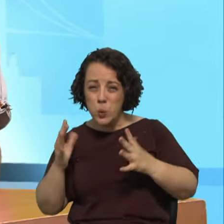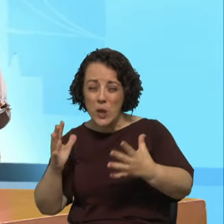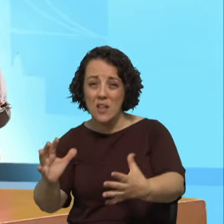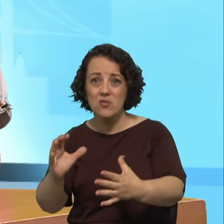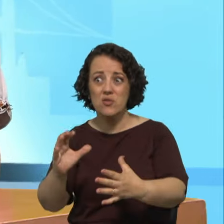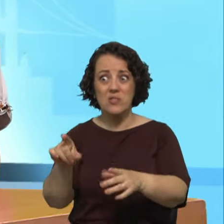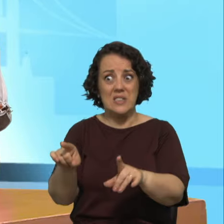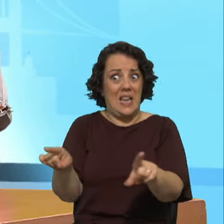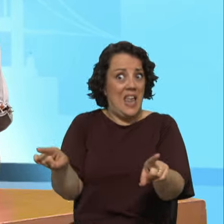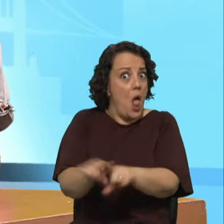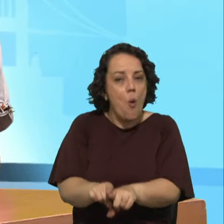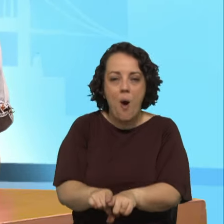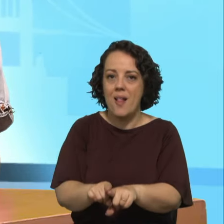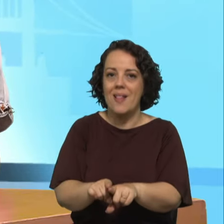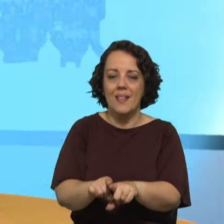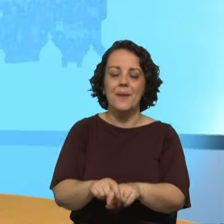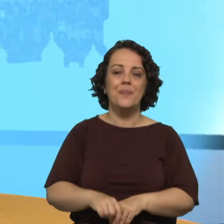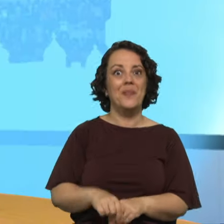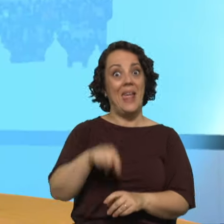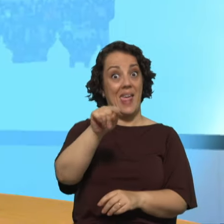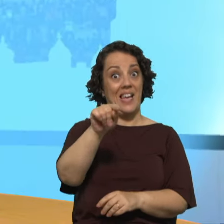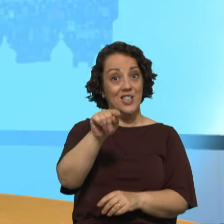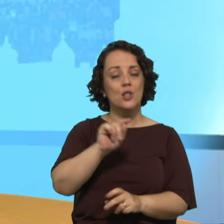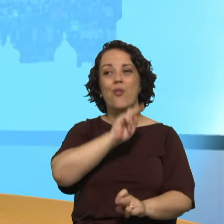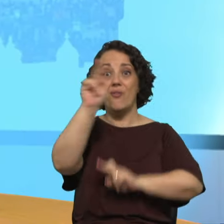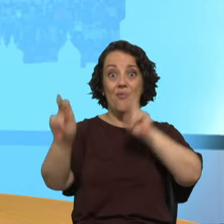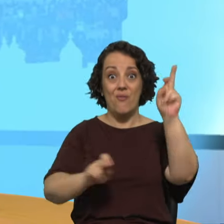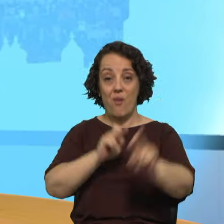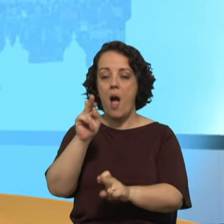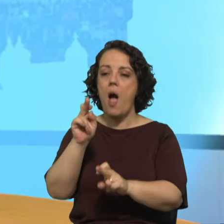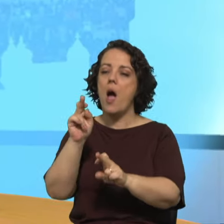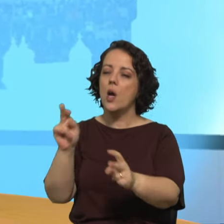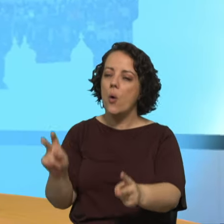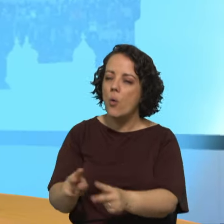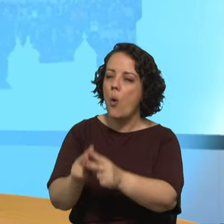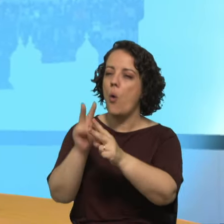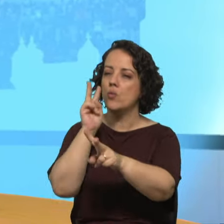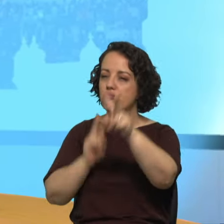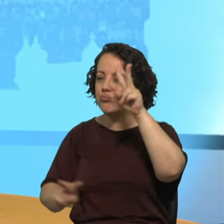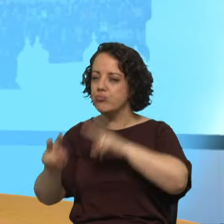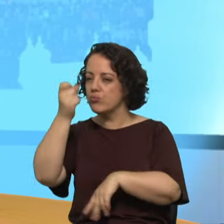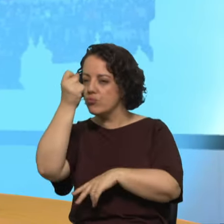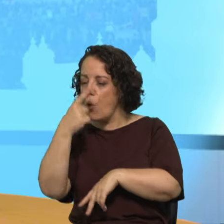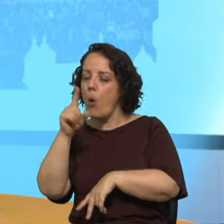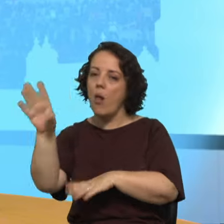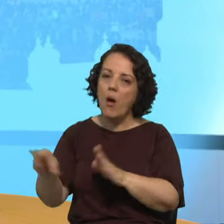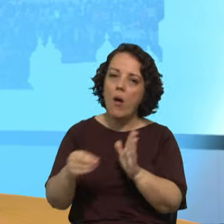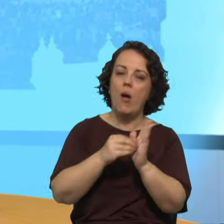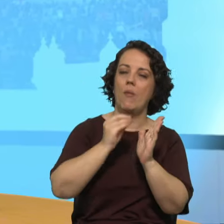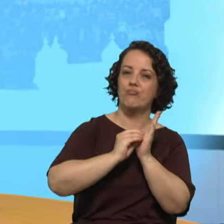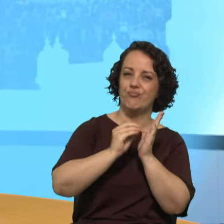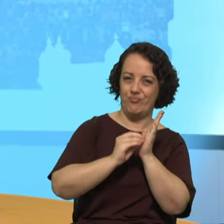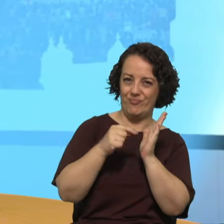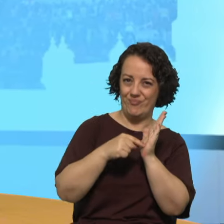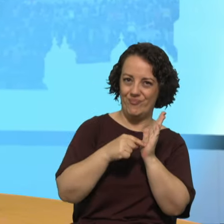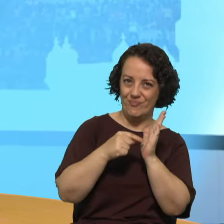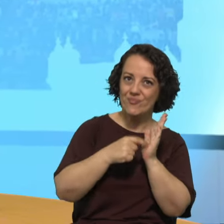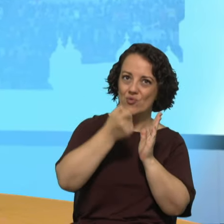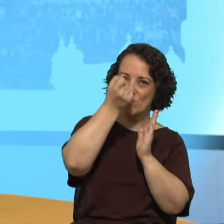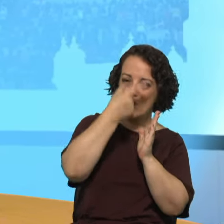mesma e é relatando esses encontros que depois também se forma quem vive por exemplo na Europa ou quem vive eh noutros